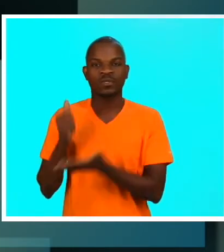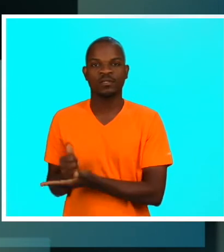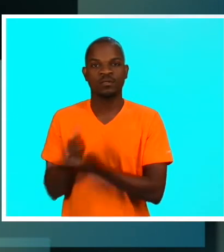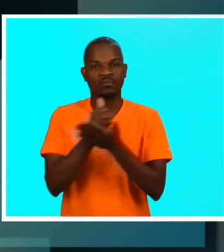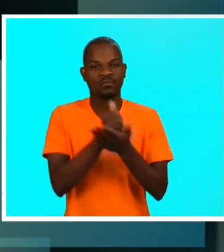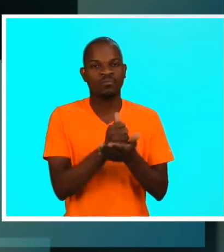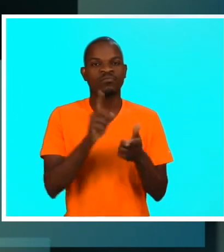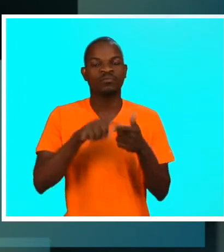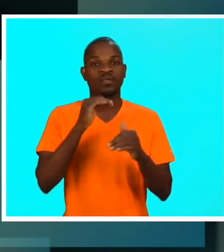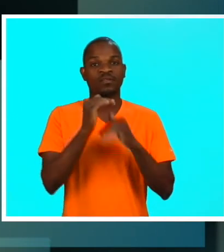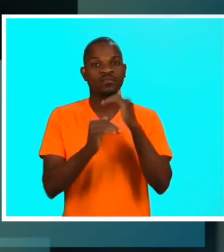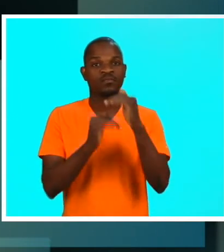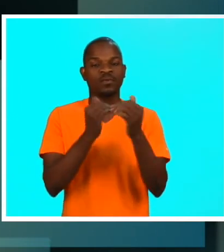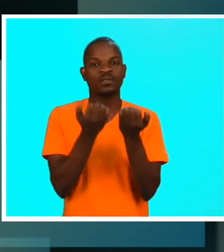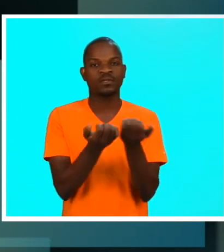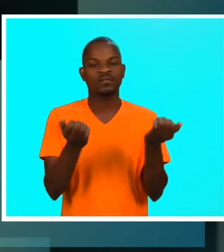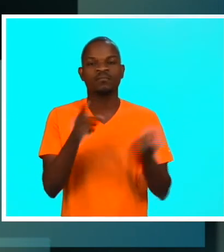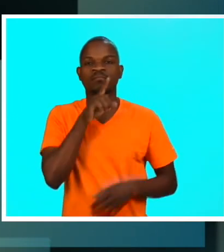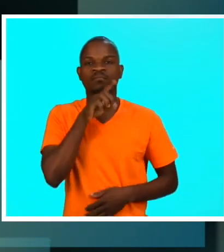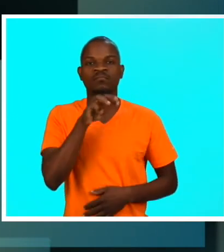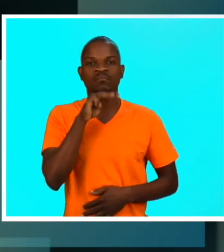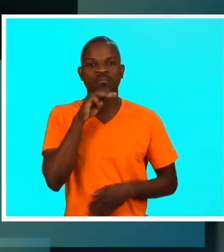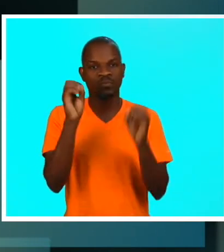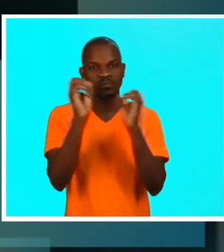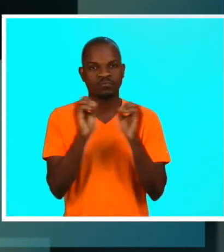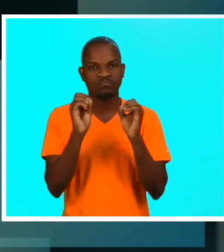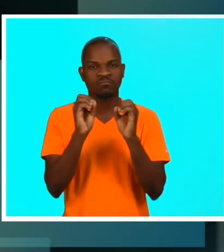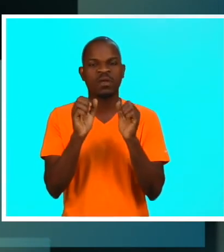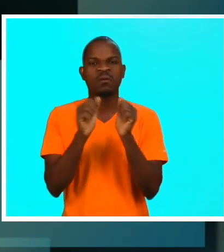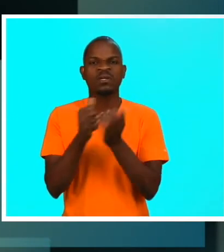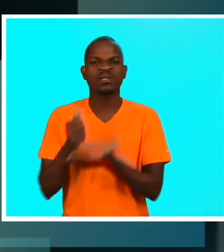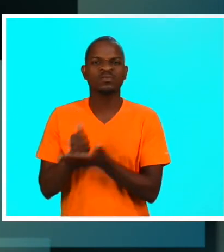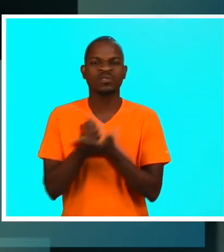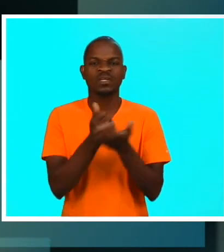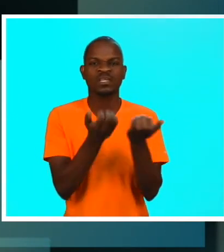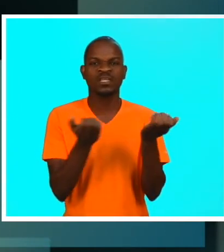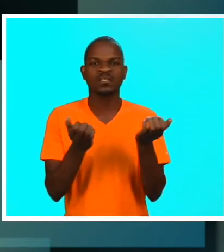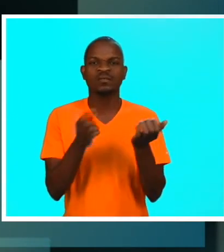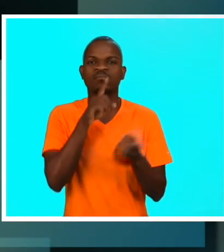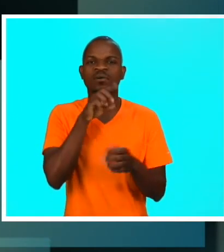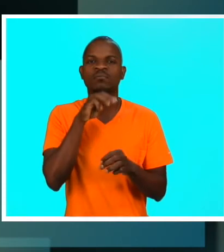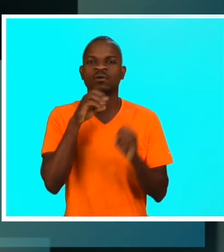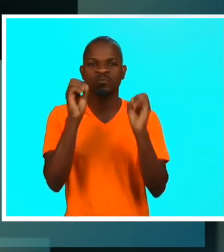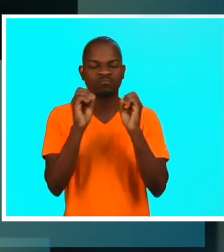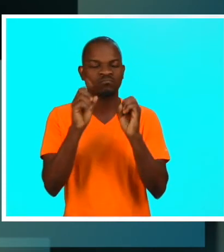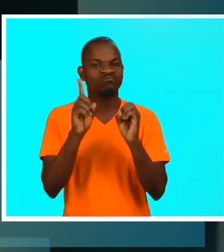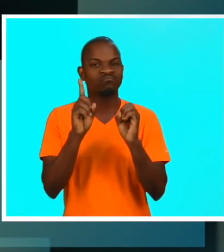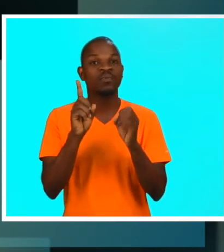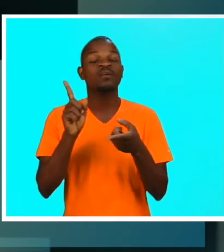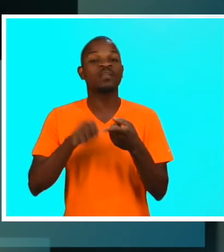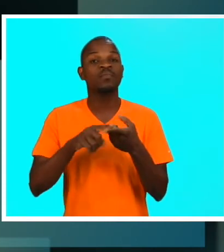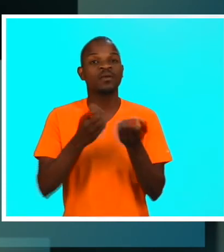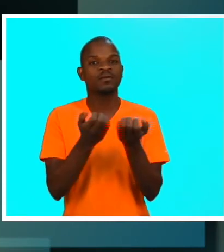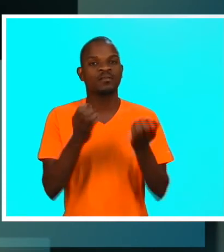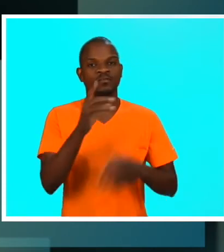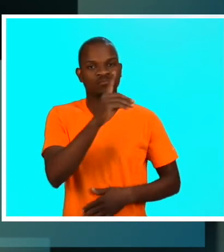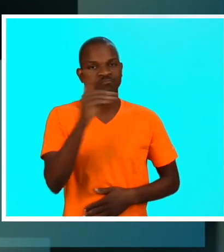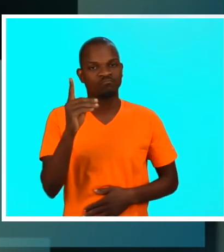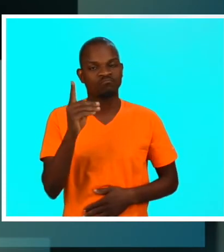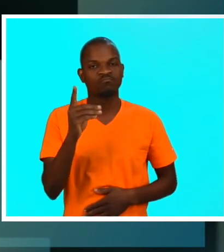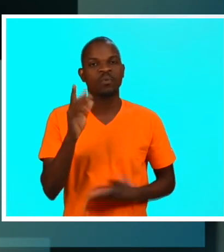Moçambicana de Apoio e Desenvolvimento de Crianças Órfãs. Não só apoiam crianças órfãs, também crianças com